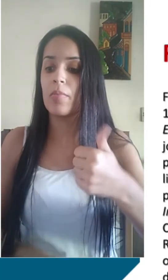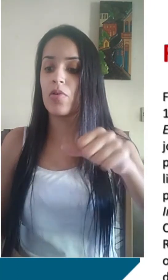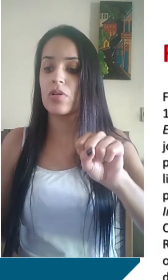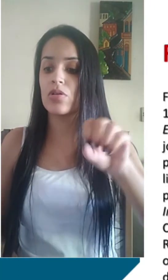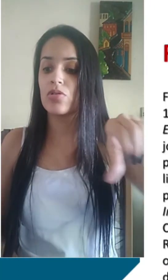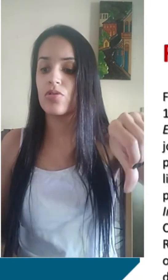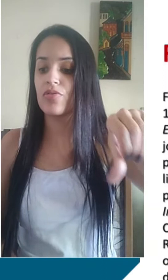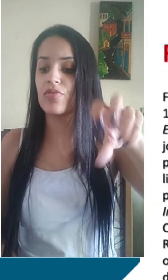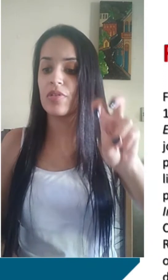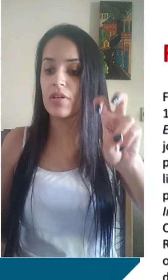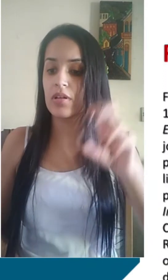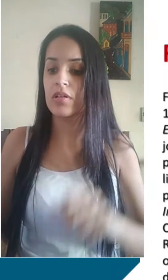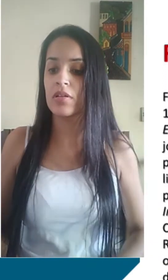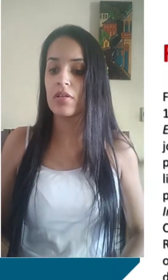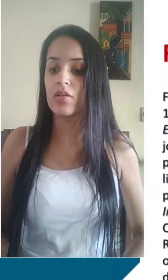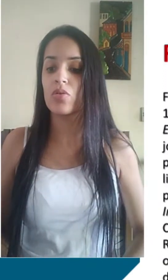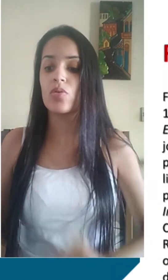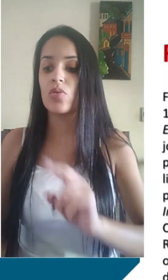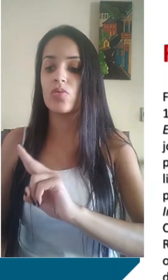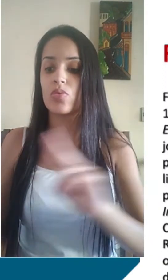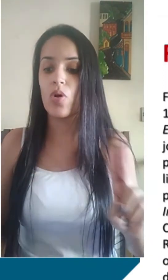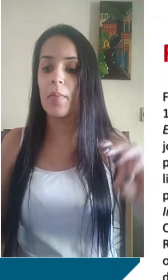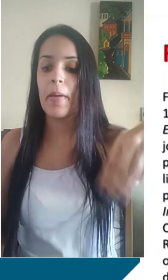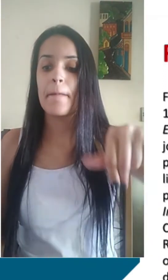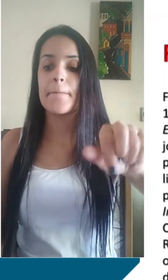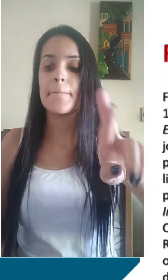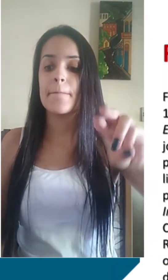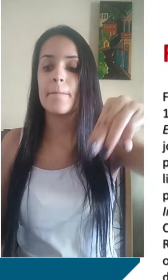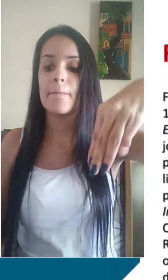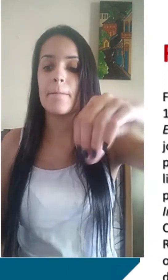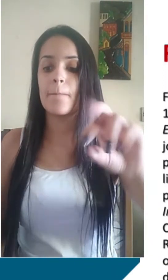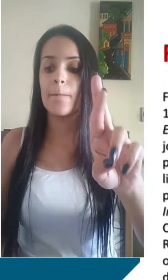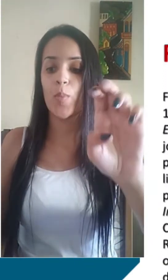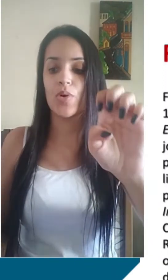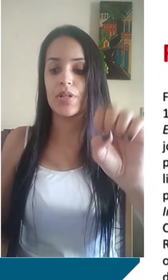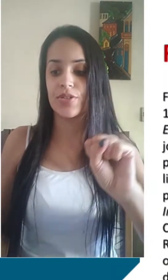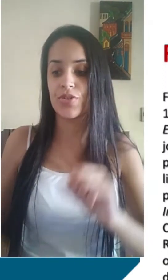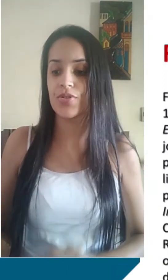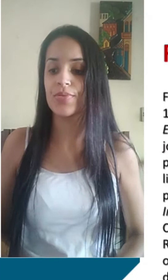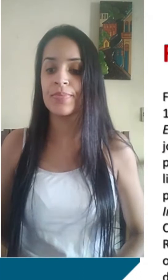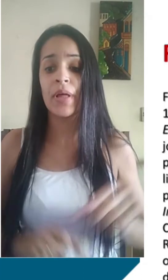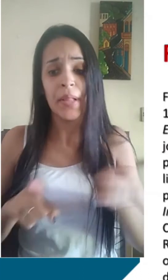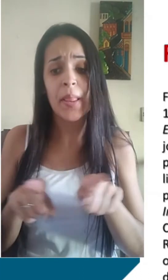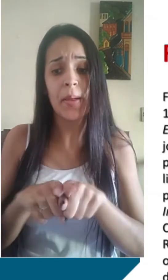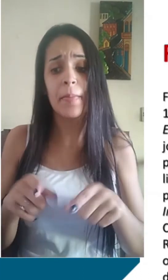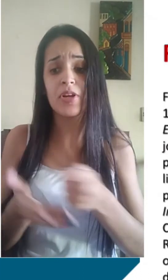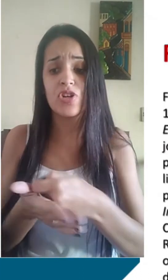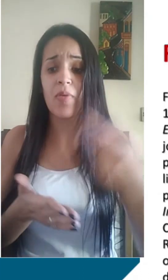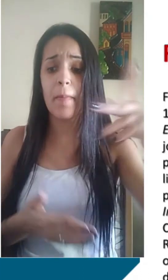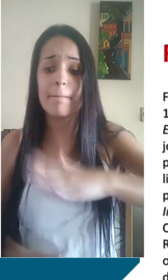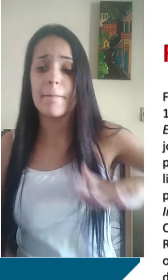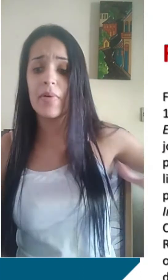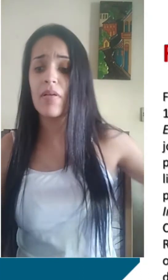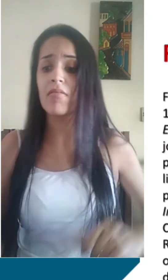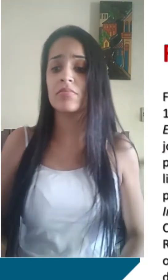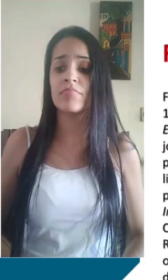Infância, 1899, e Alma Infantil, 1912. Em 1904,